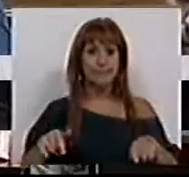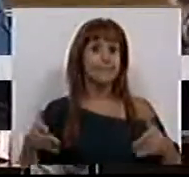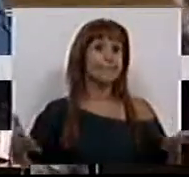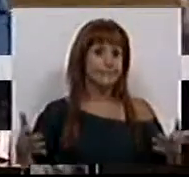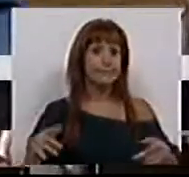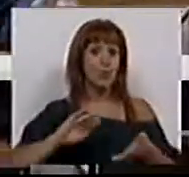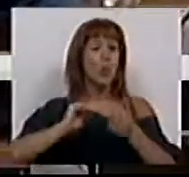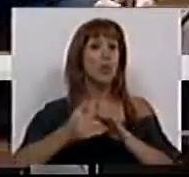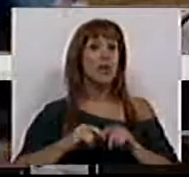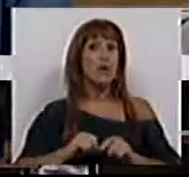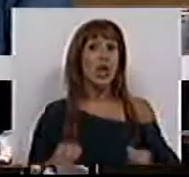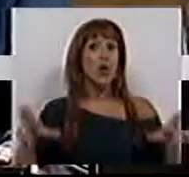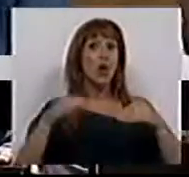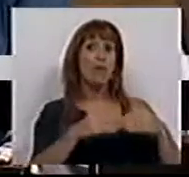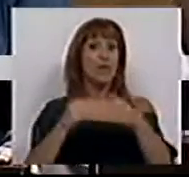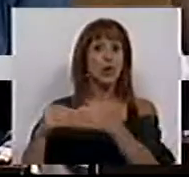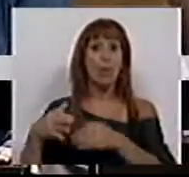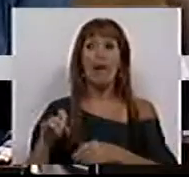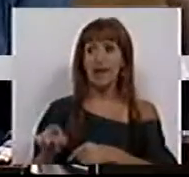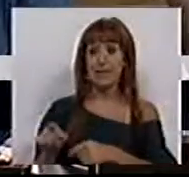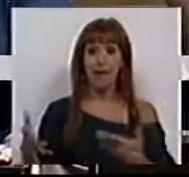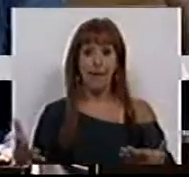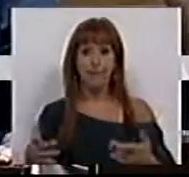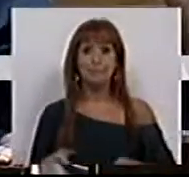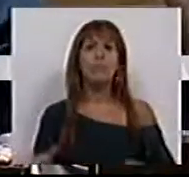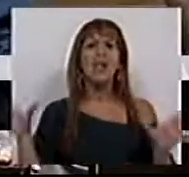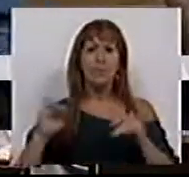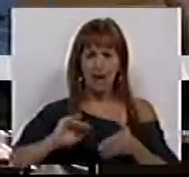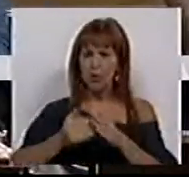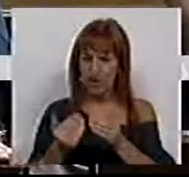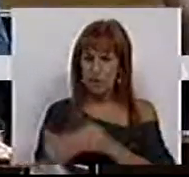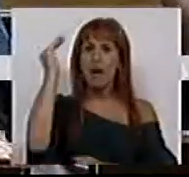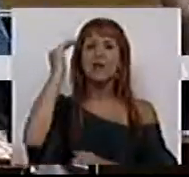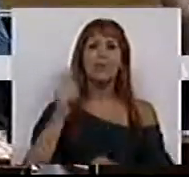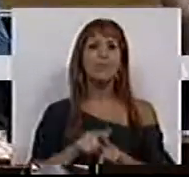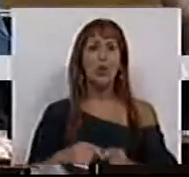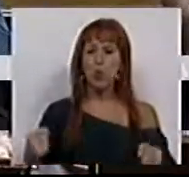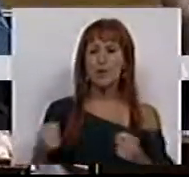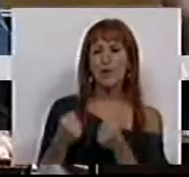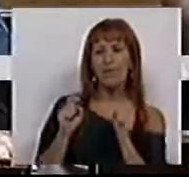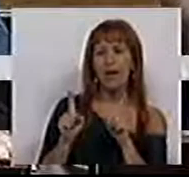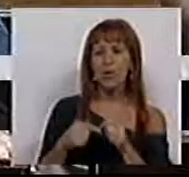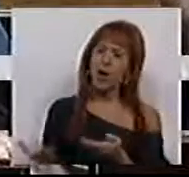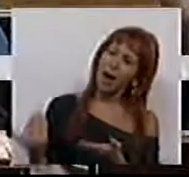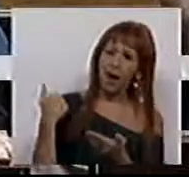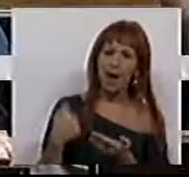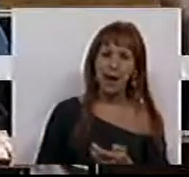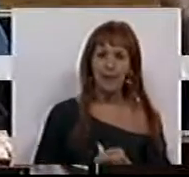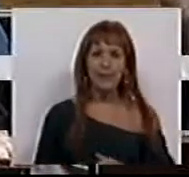sim, um teste à nova liderança do Partido Socialista. E, mais que um teste, é um desafio, um